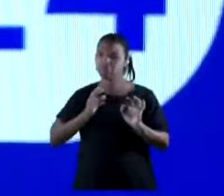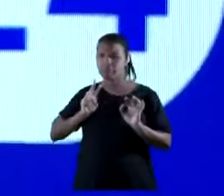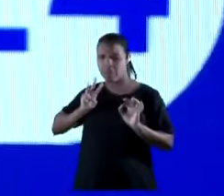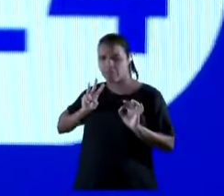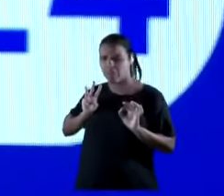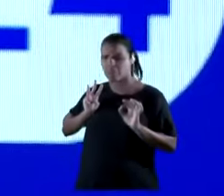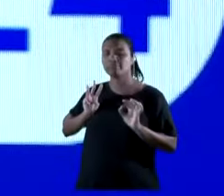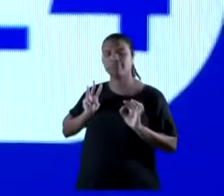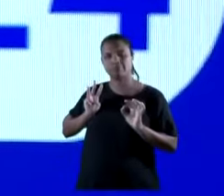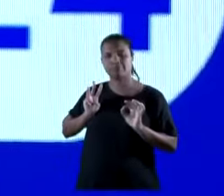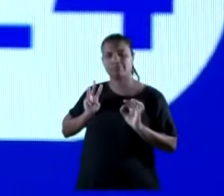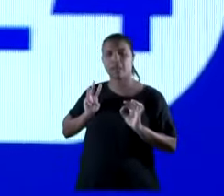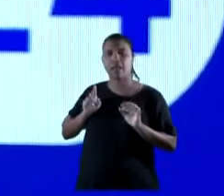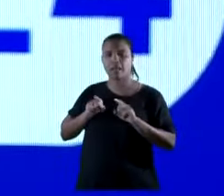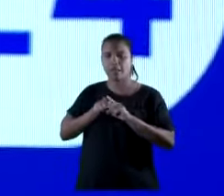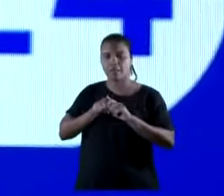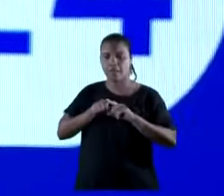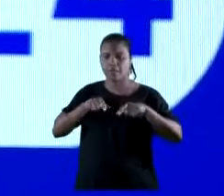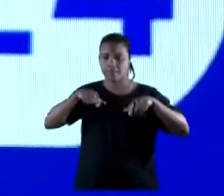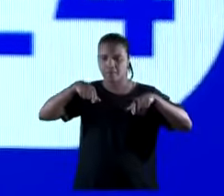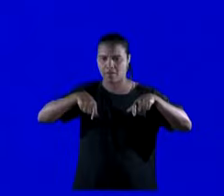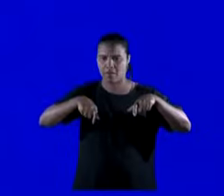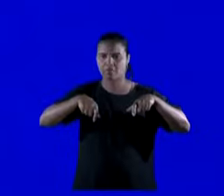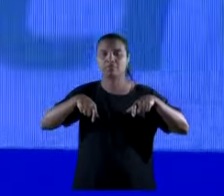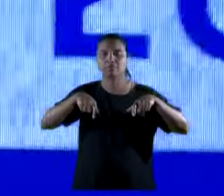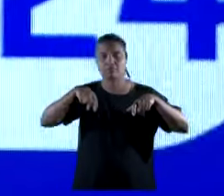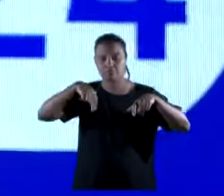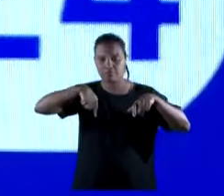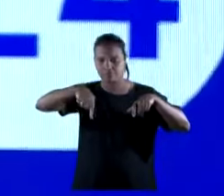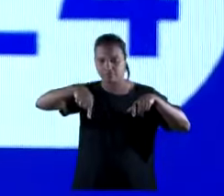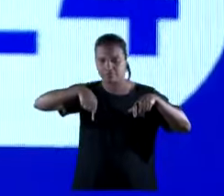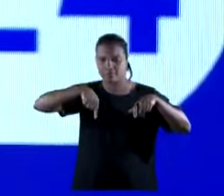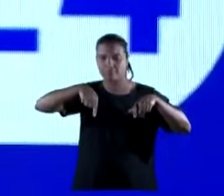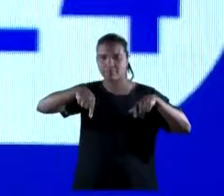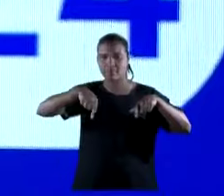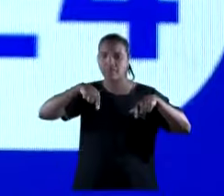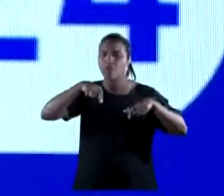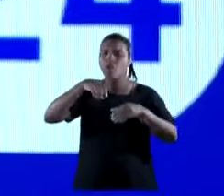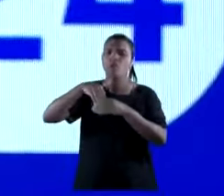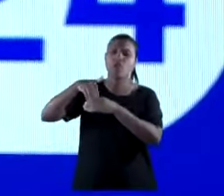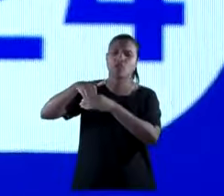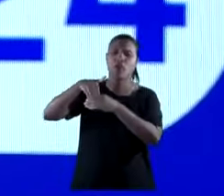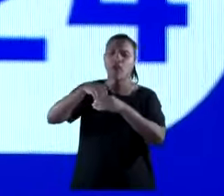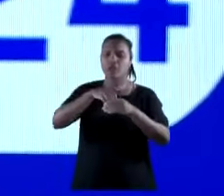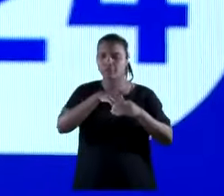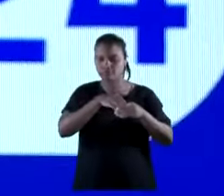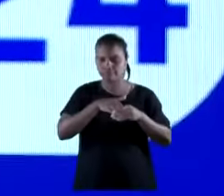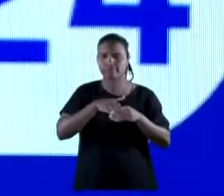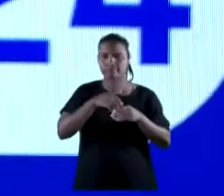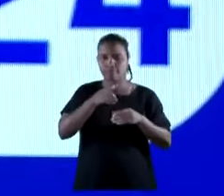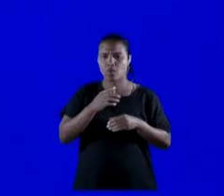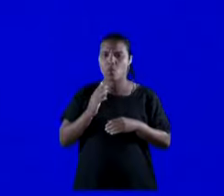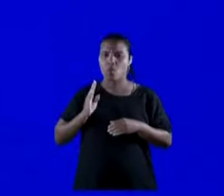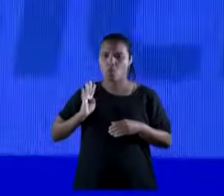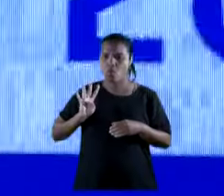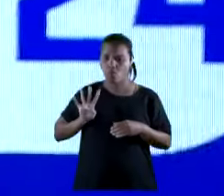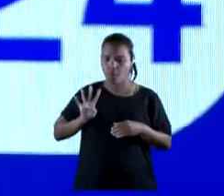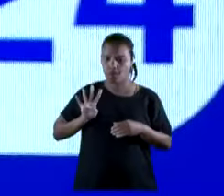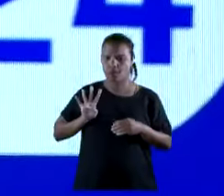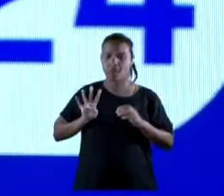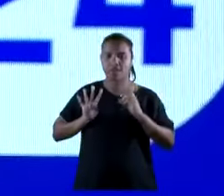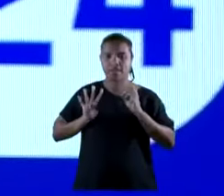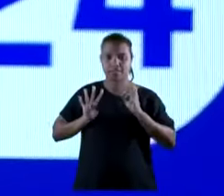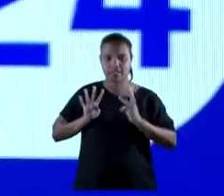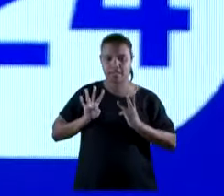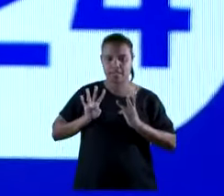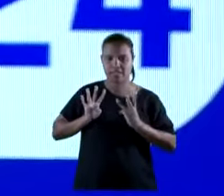campo. E os jogadores e treinadores que votaram na seleção, realmente, como nós vimos agora, optaram por um 4-3-3. Então, vamos